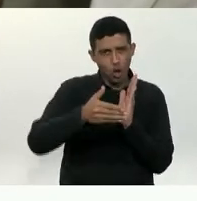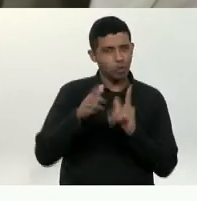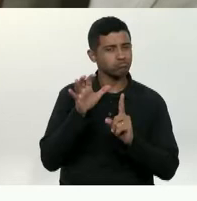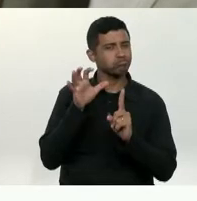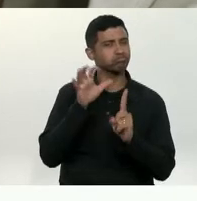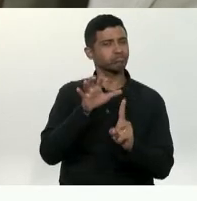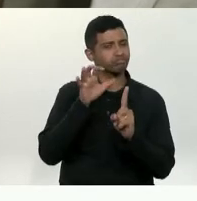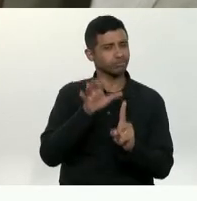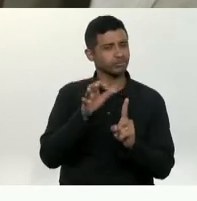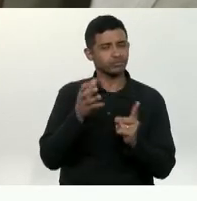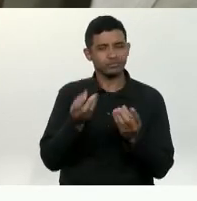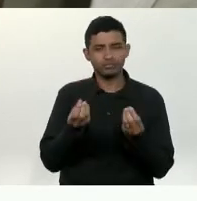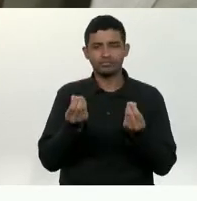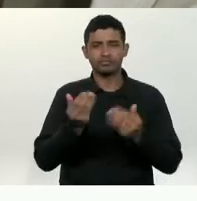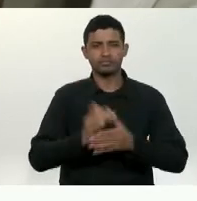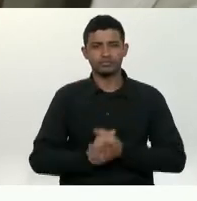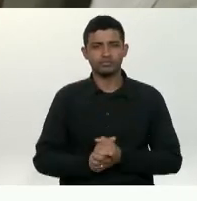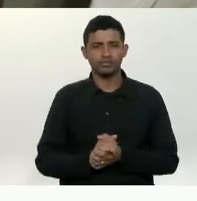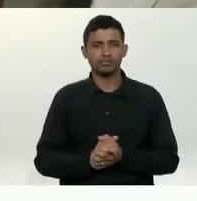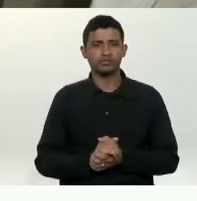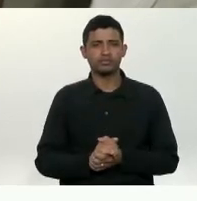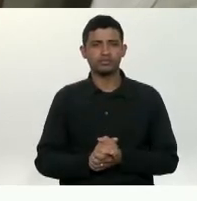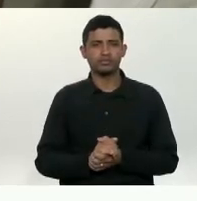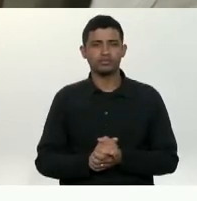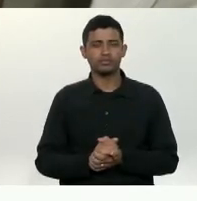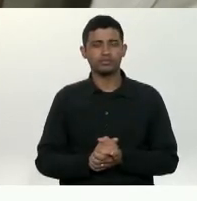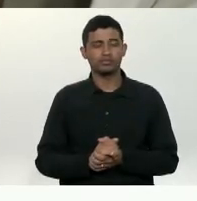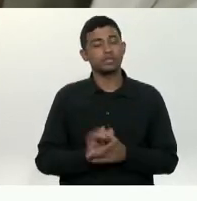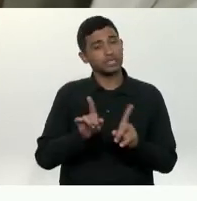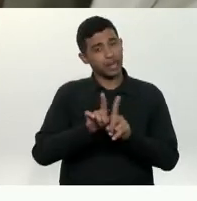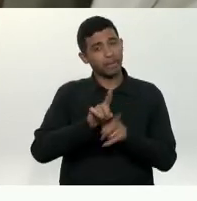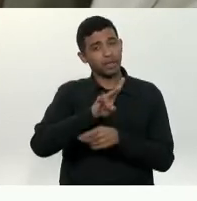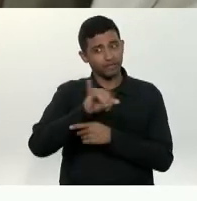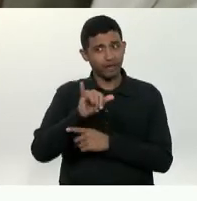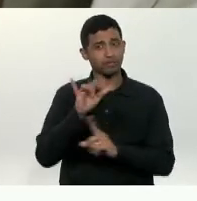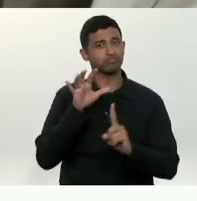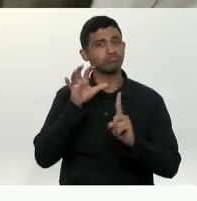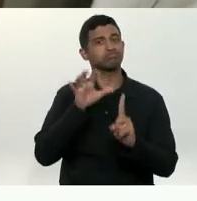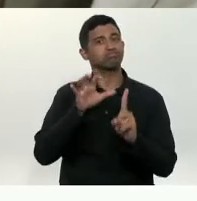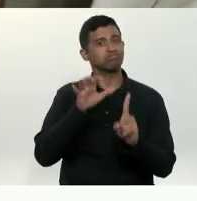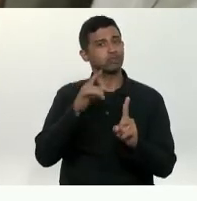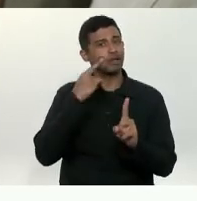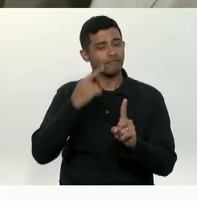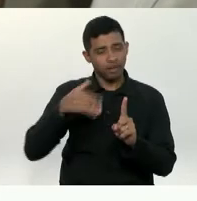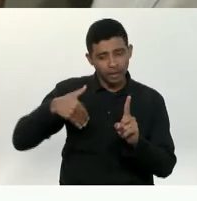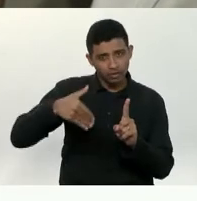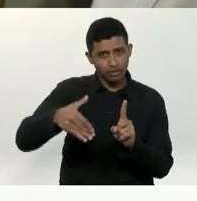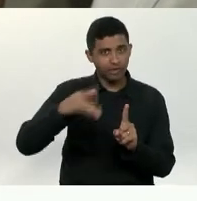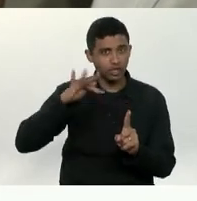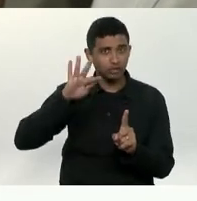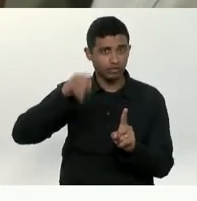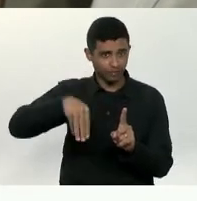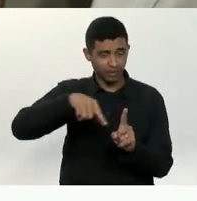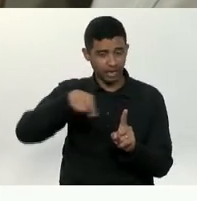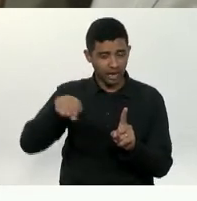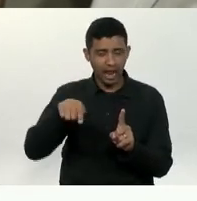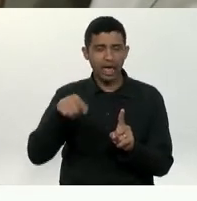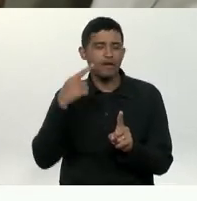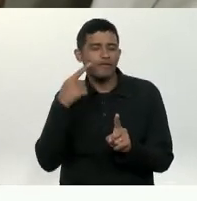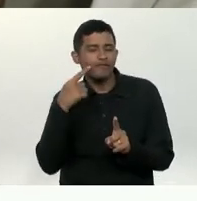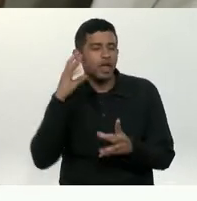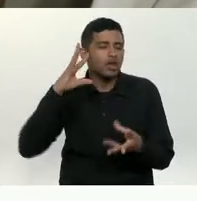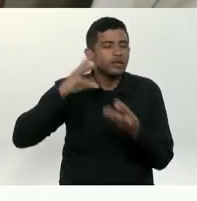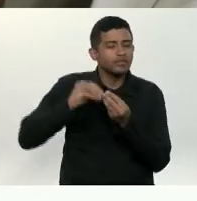sua conclusão, influenciaria como vai influenciar agora a finalização do processo da revisão tarifária, né, revisão